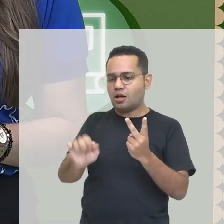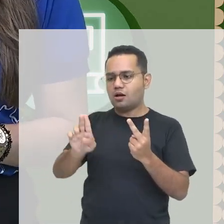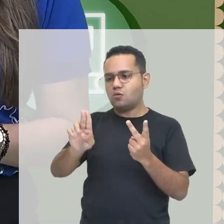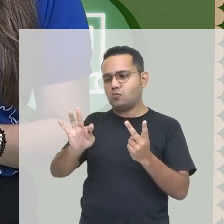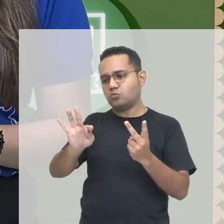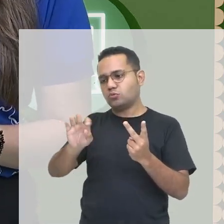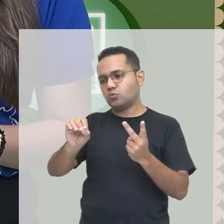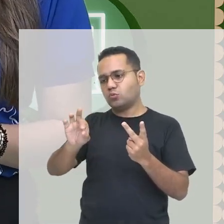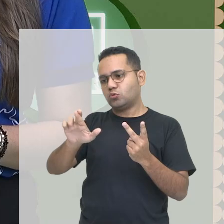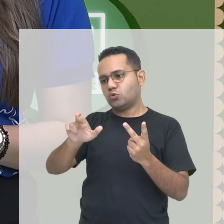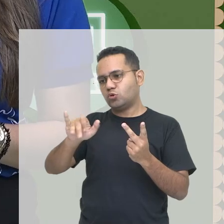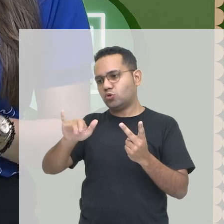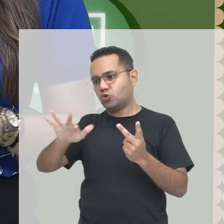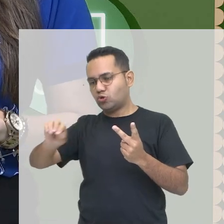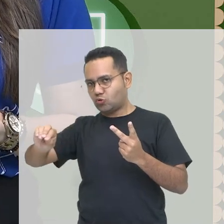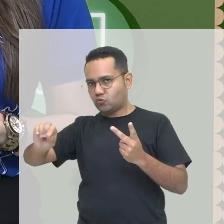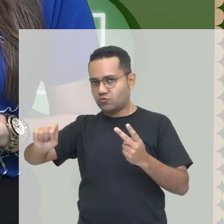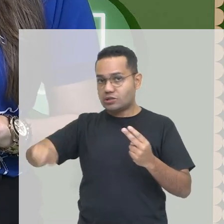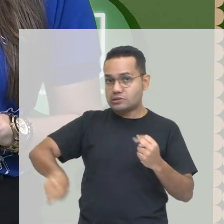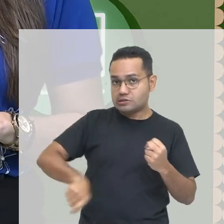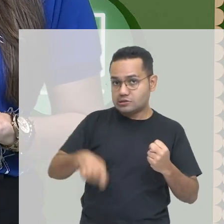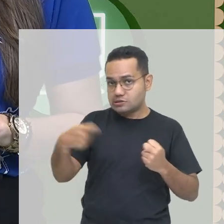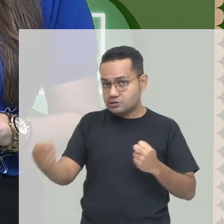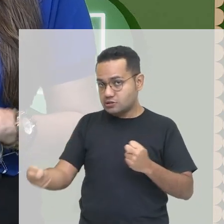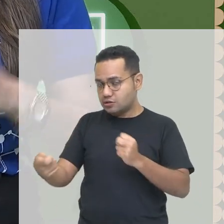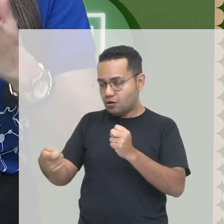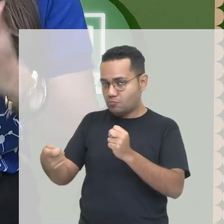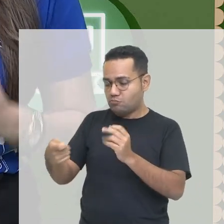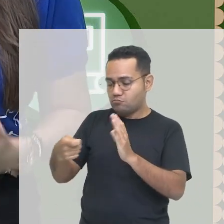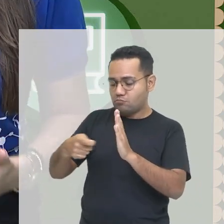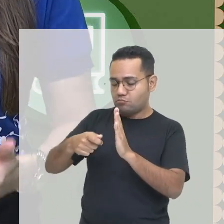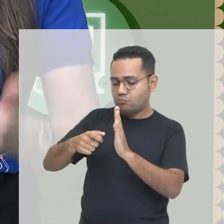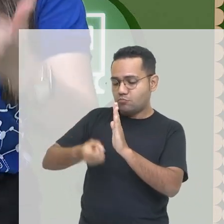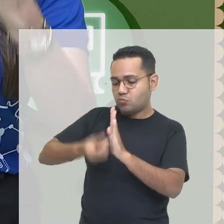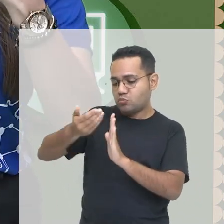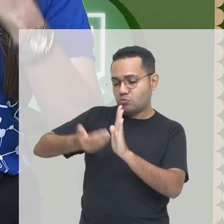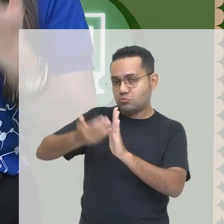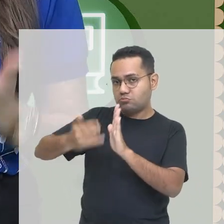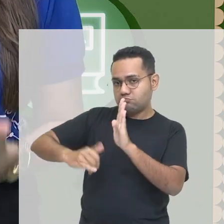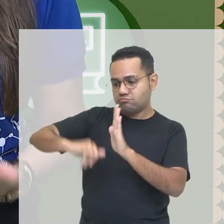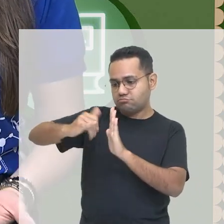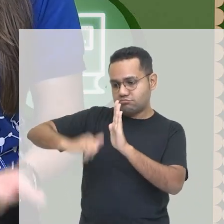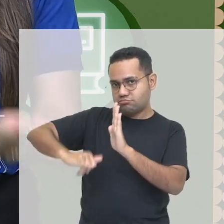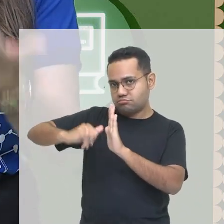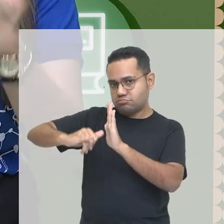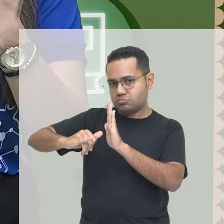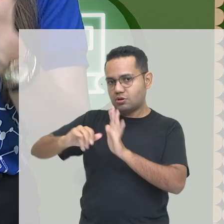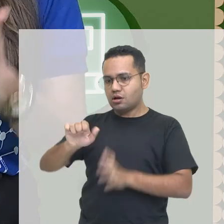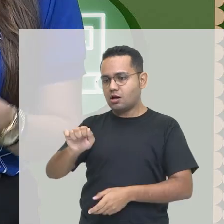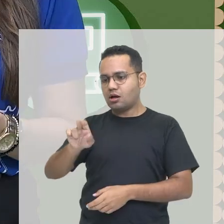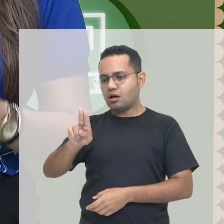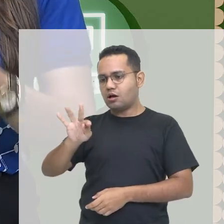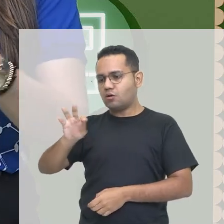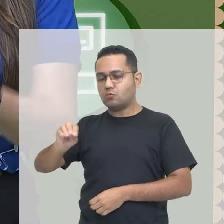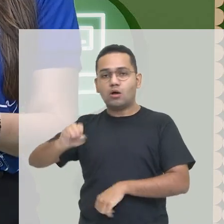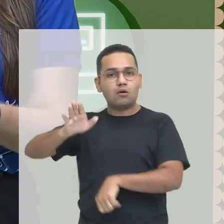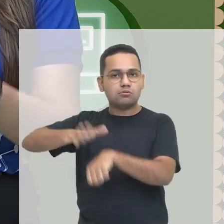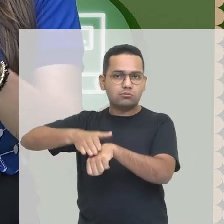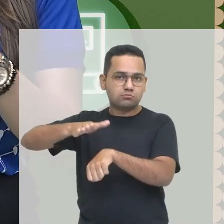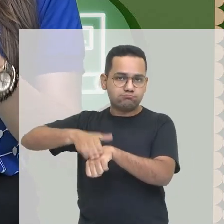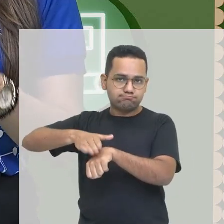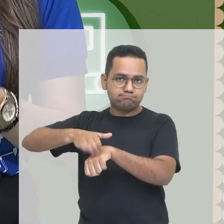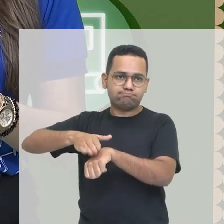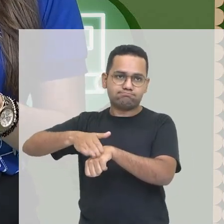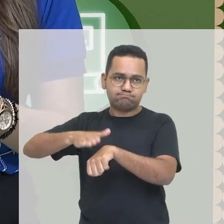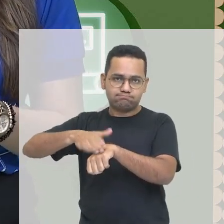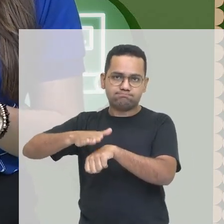gente vai olhar a formação da palavra. Então, auto é aquele que consegue, né, produzir o